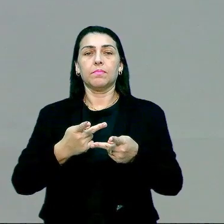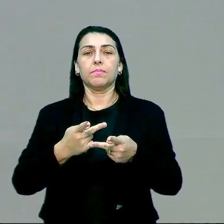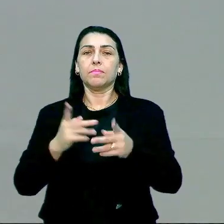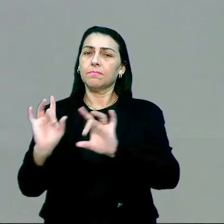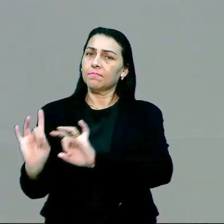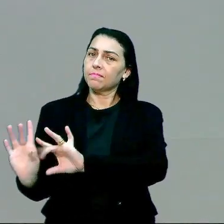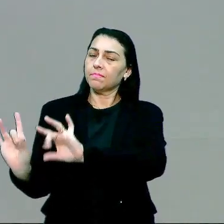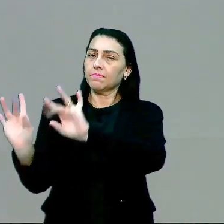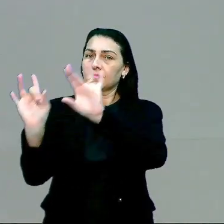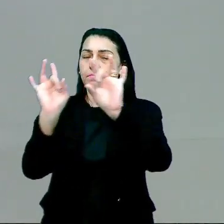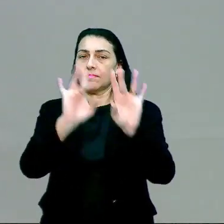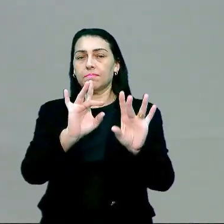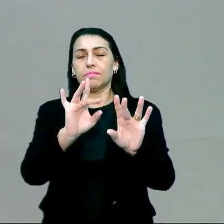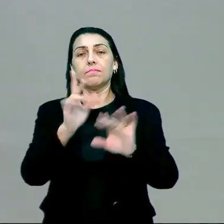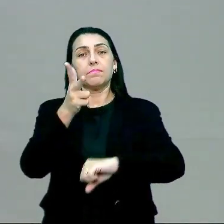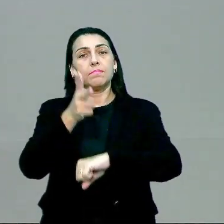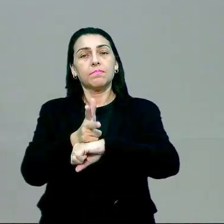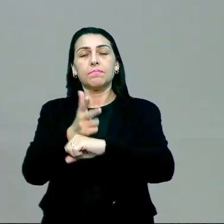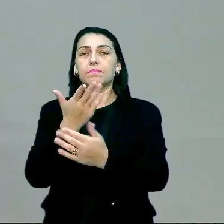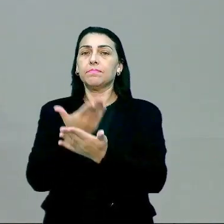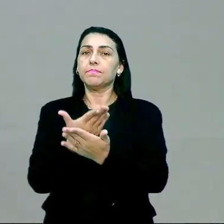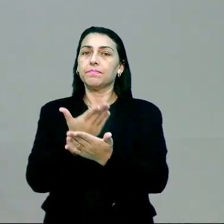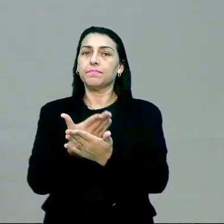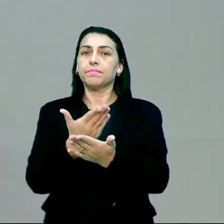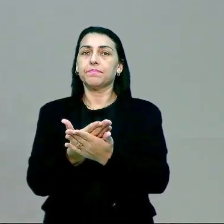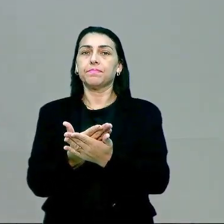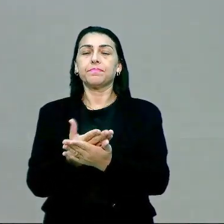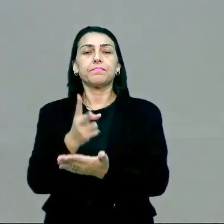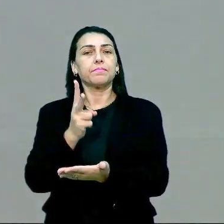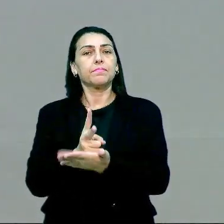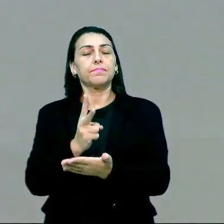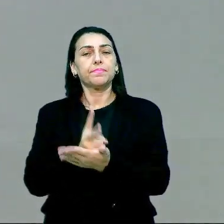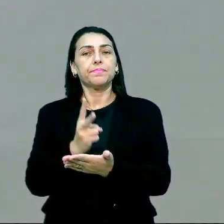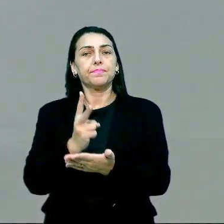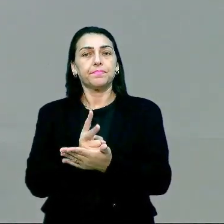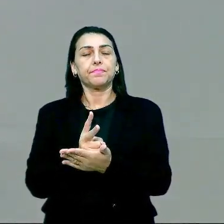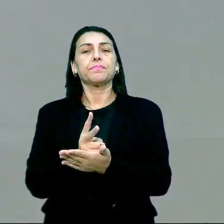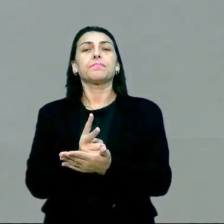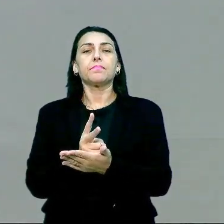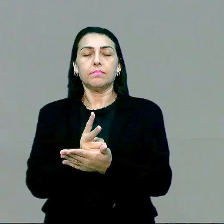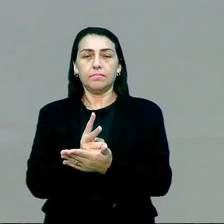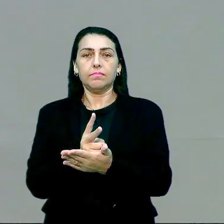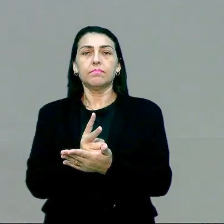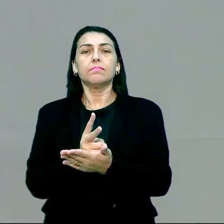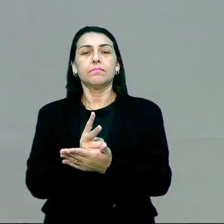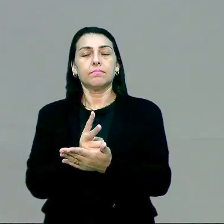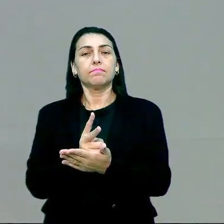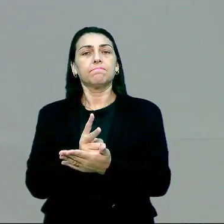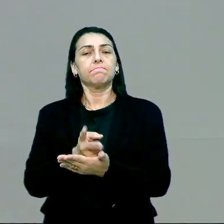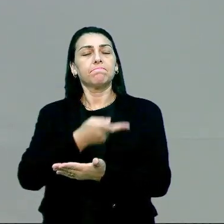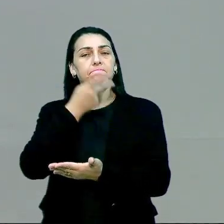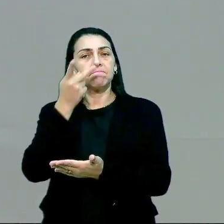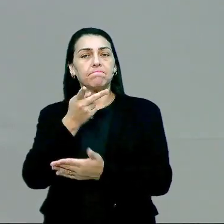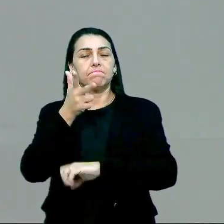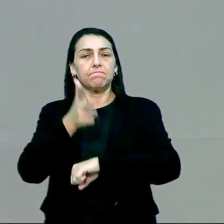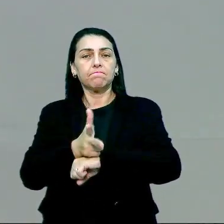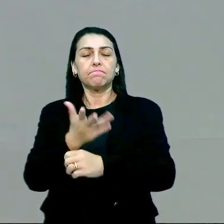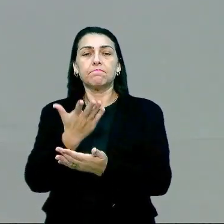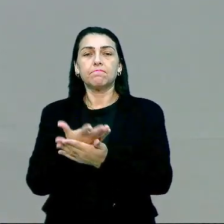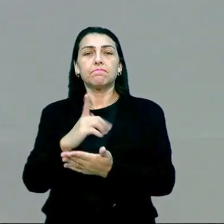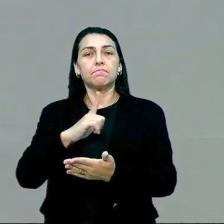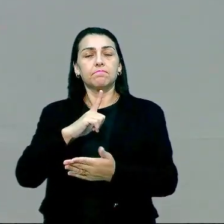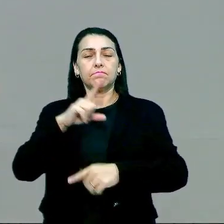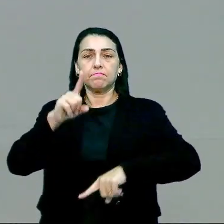convidada especial para essa videoaula. E como eu sempre pondero ao longo dessas videoaulas, nós temos